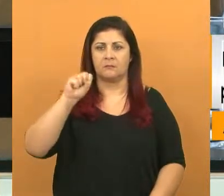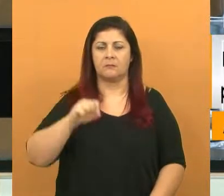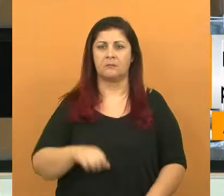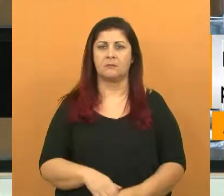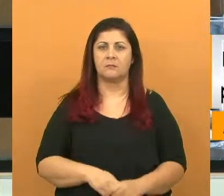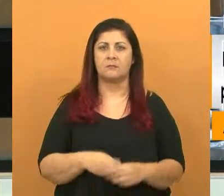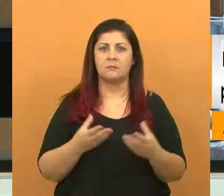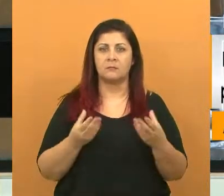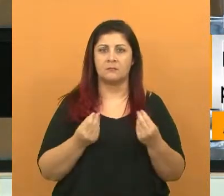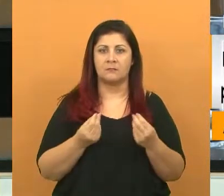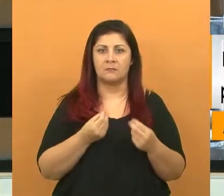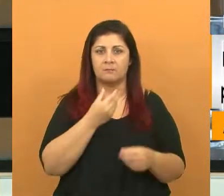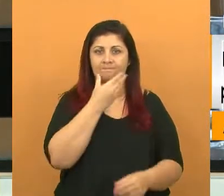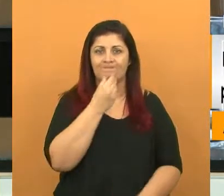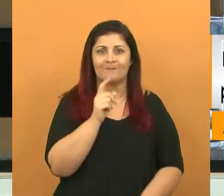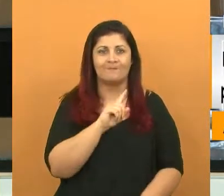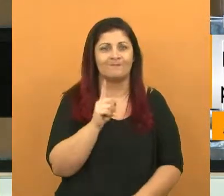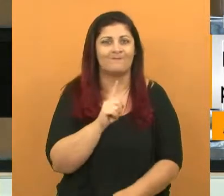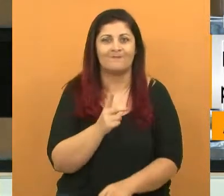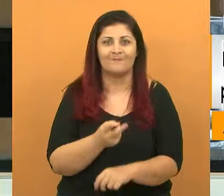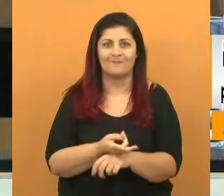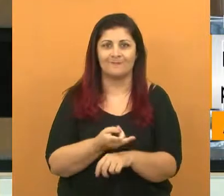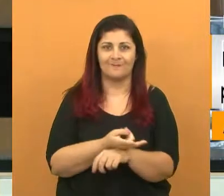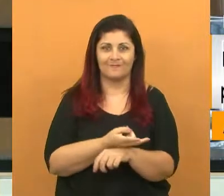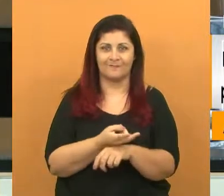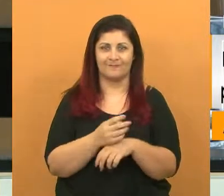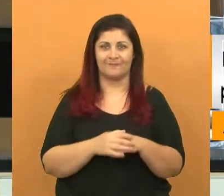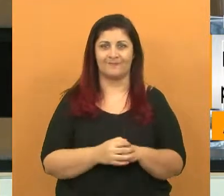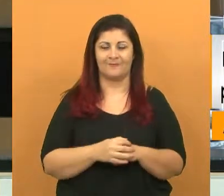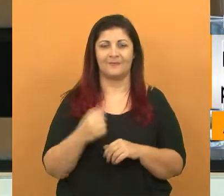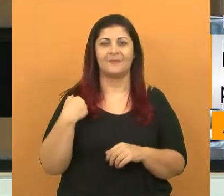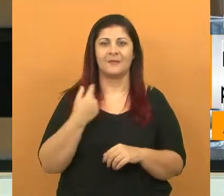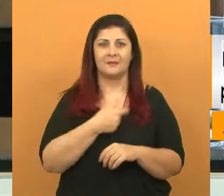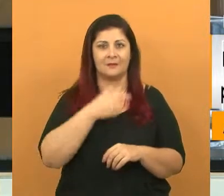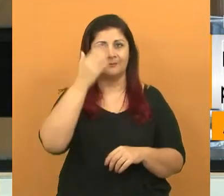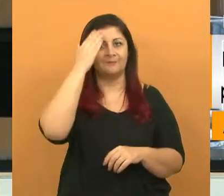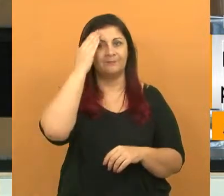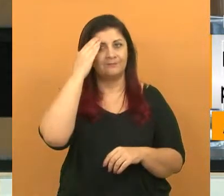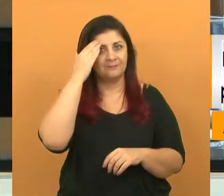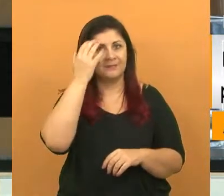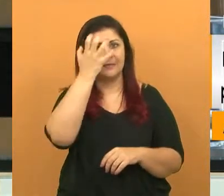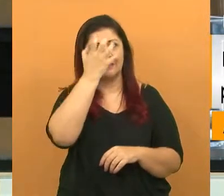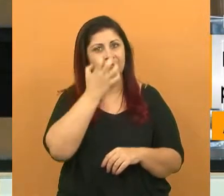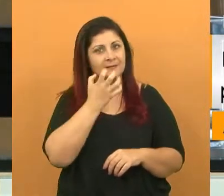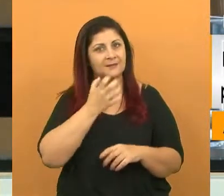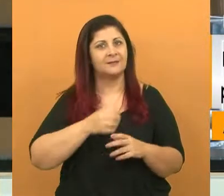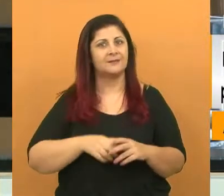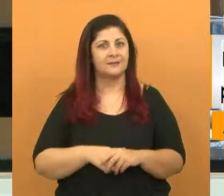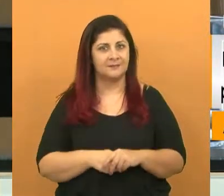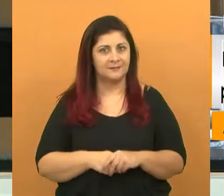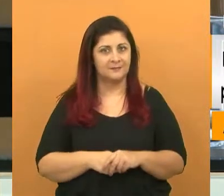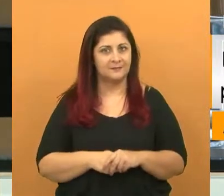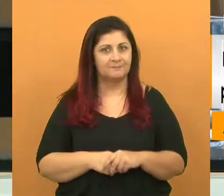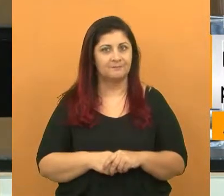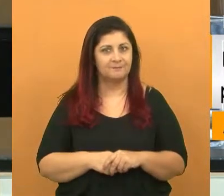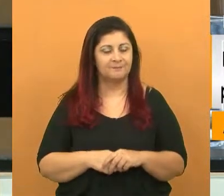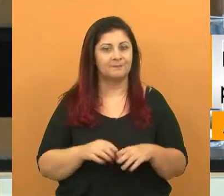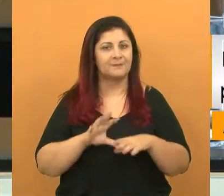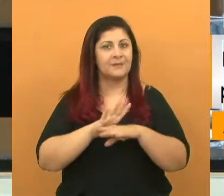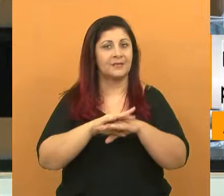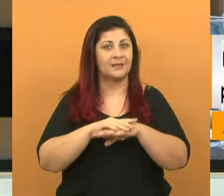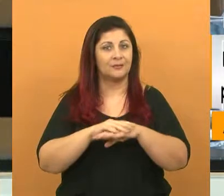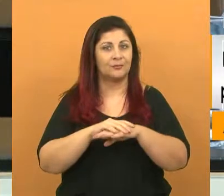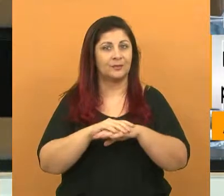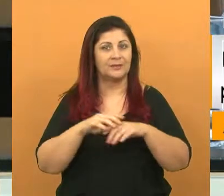E muitos homens não procuram, né? E a gente sabe também a gravidade muito forte das doenças